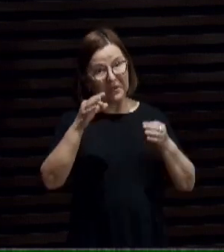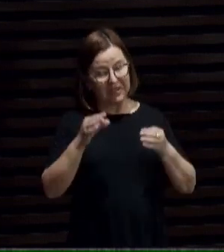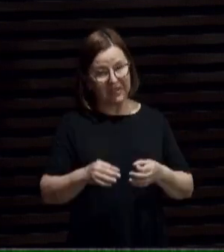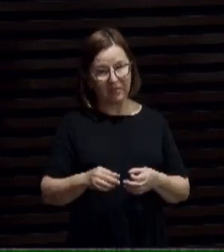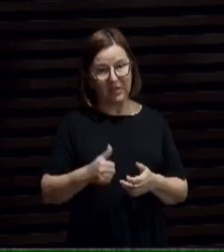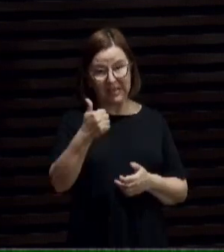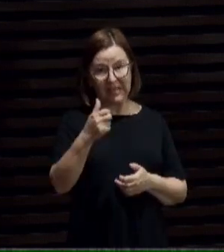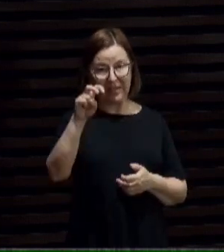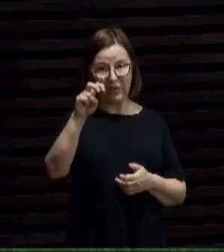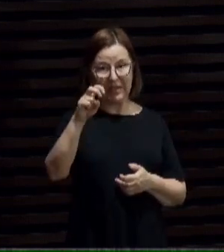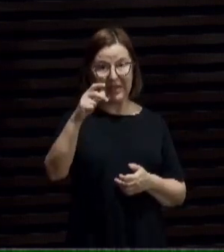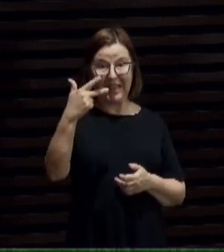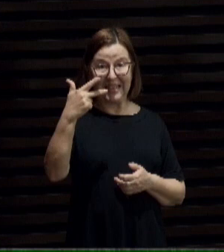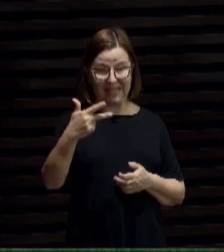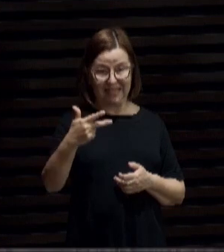ramos que havia: